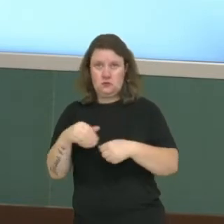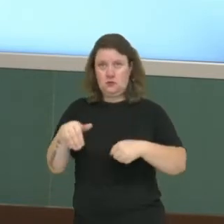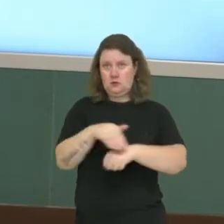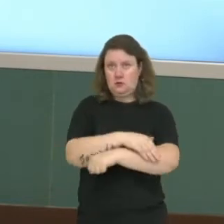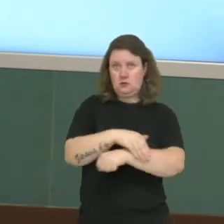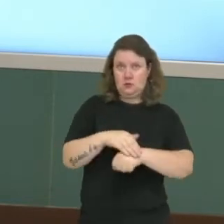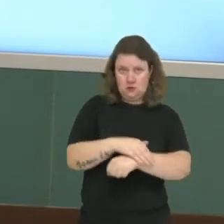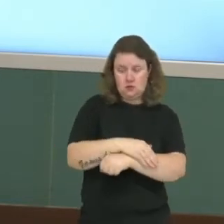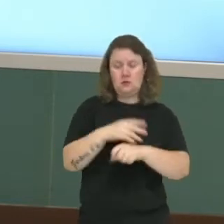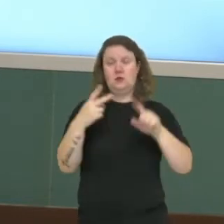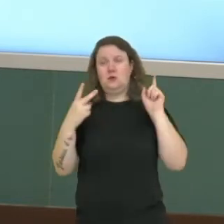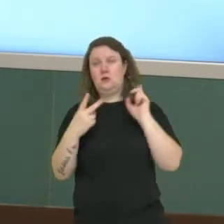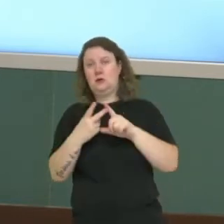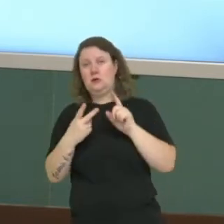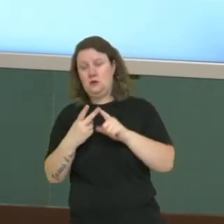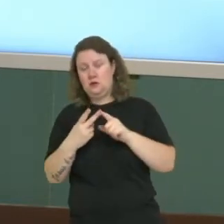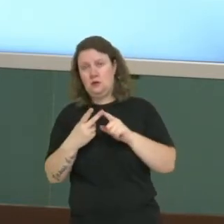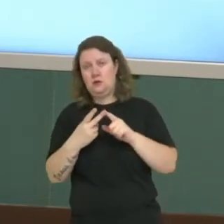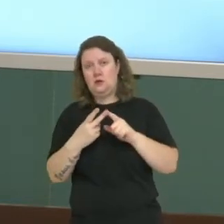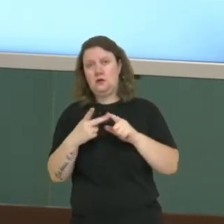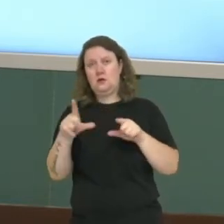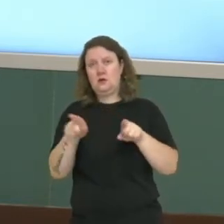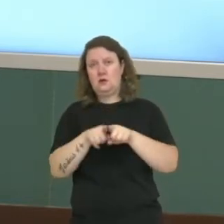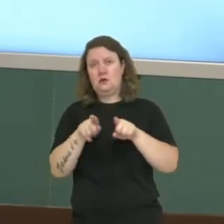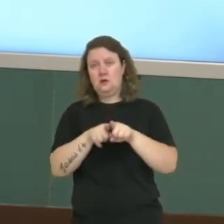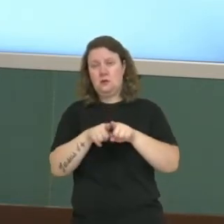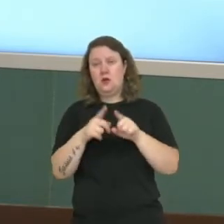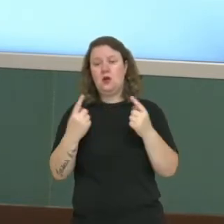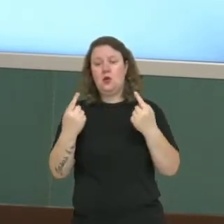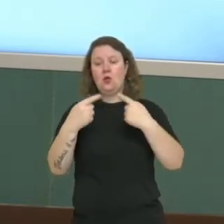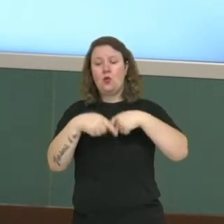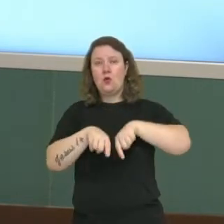e etapas de contrarrelógio, tá?